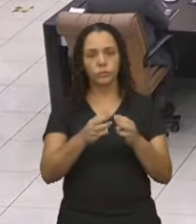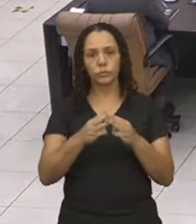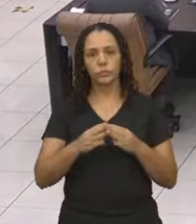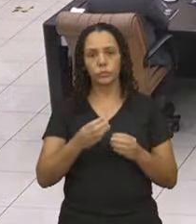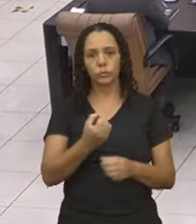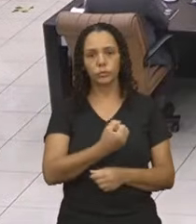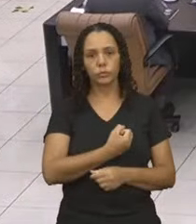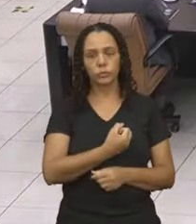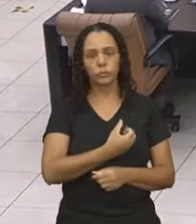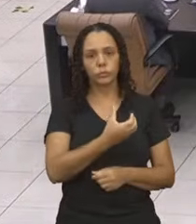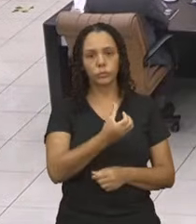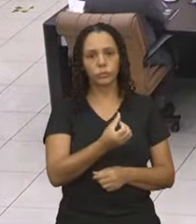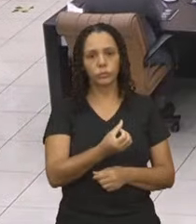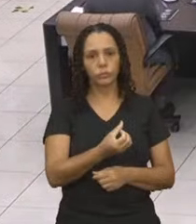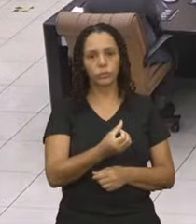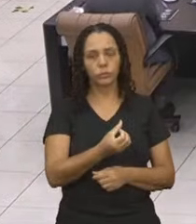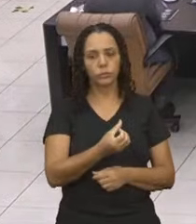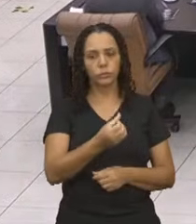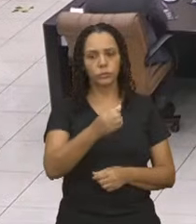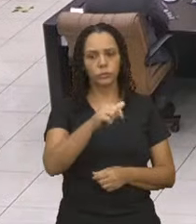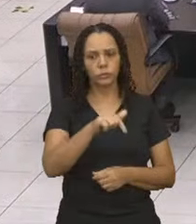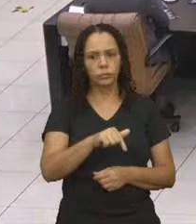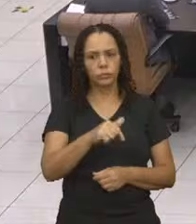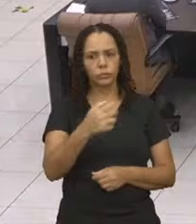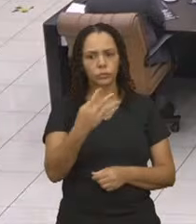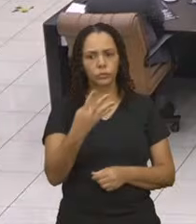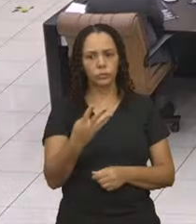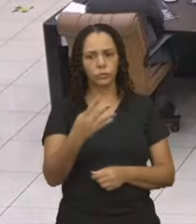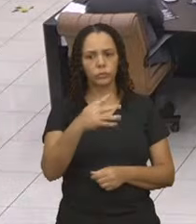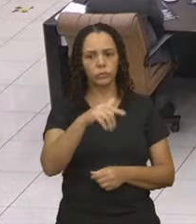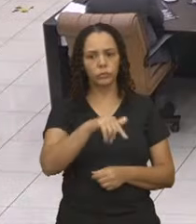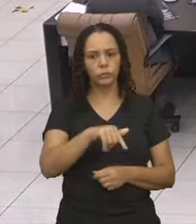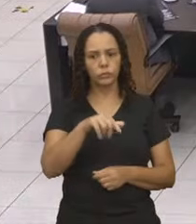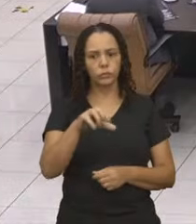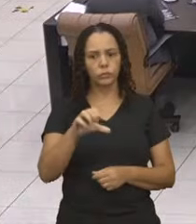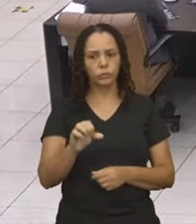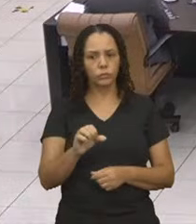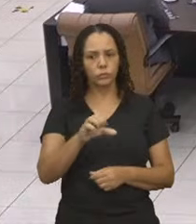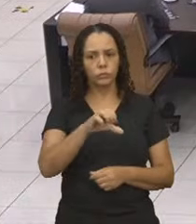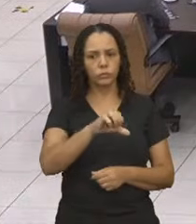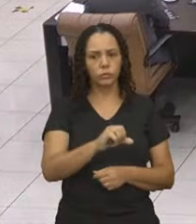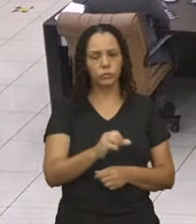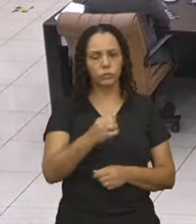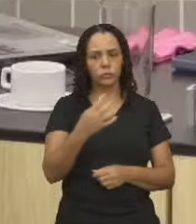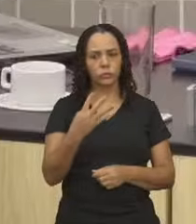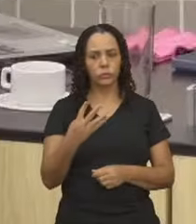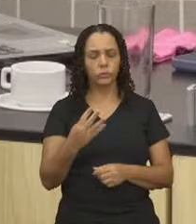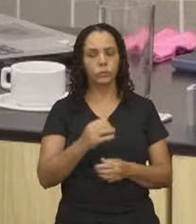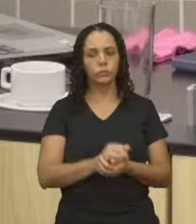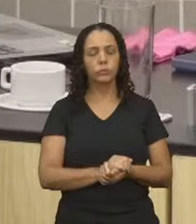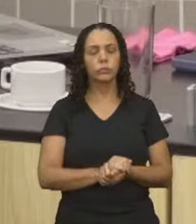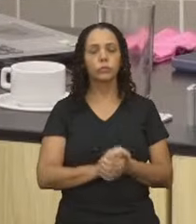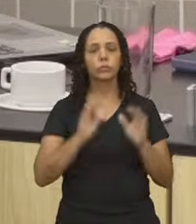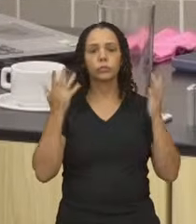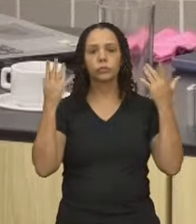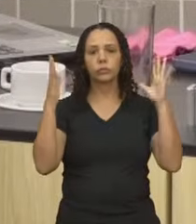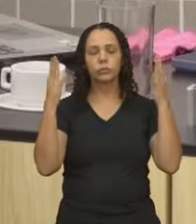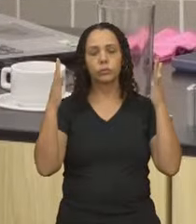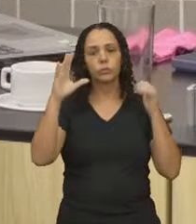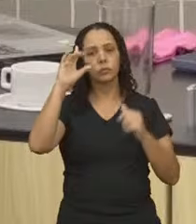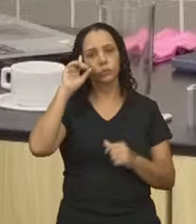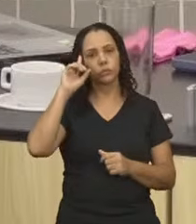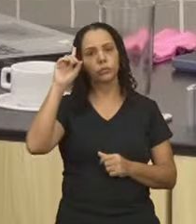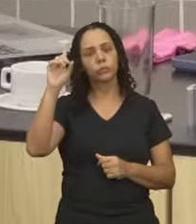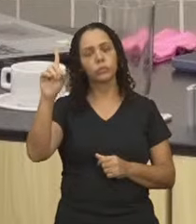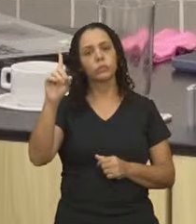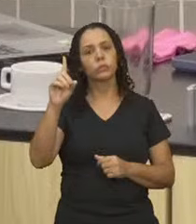Moções números 674, 679 e 694. Moção comemorativa pelo transcurso